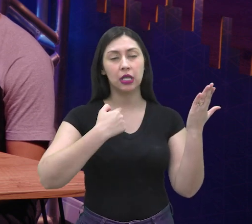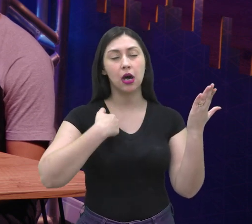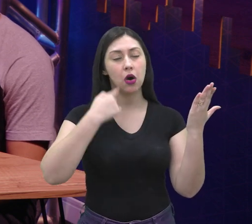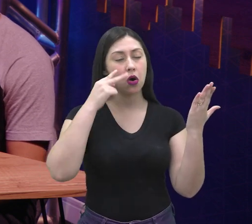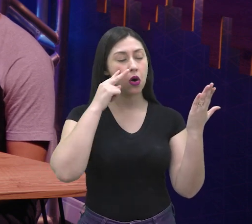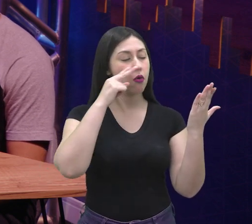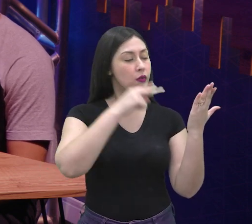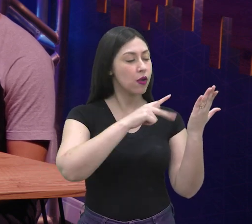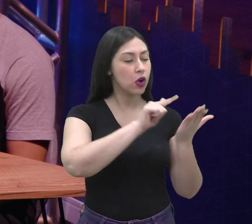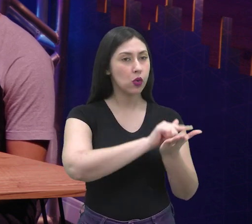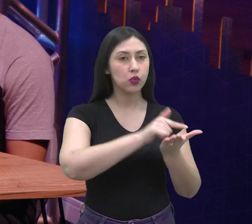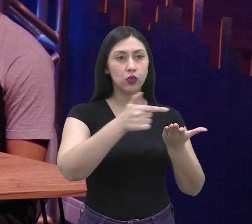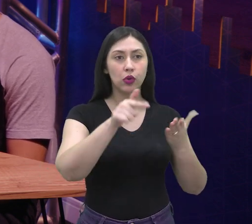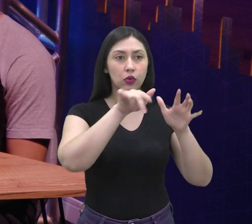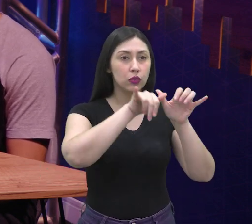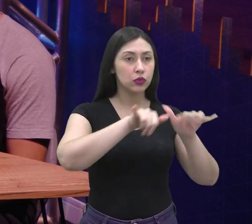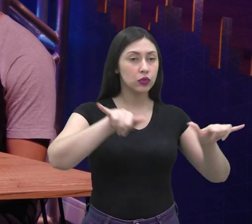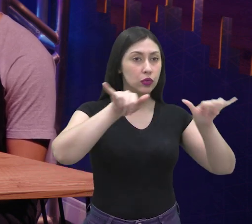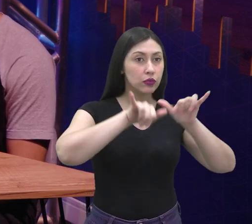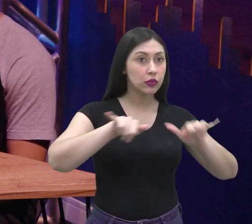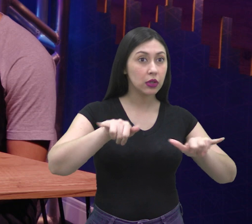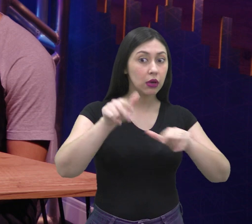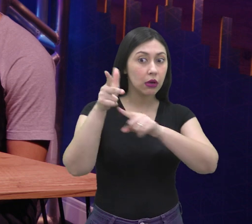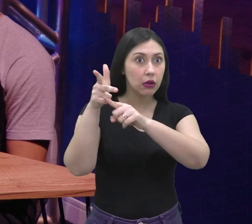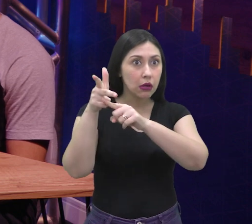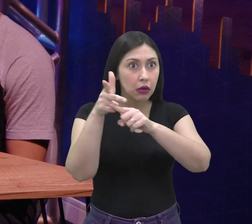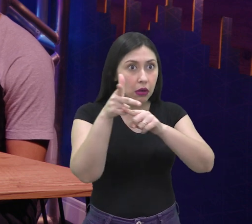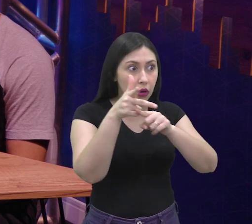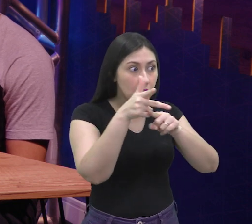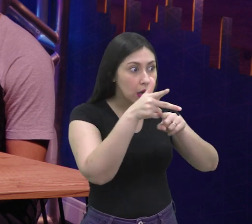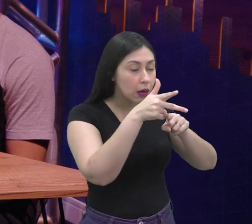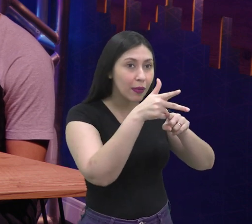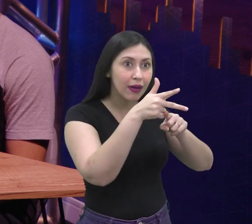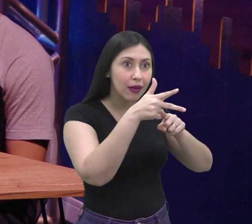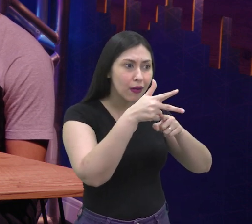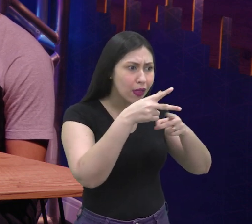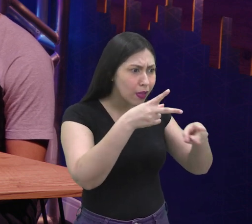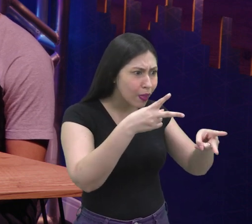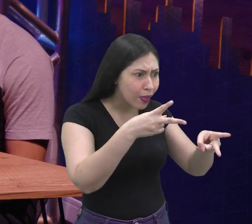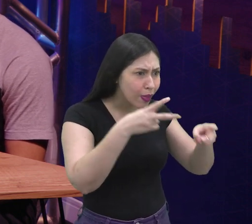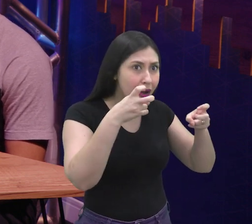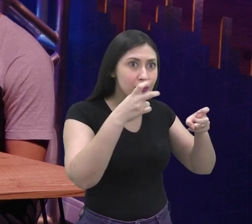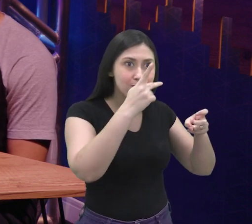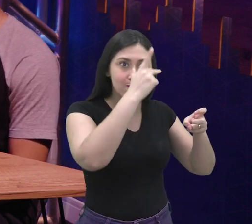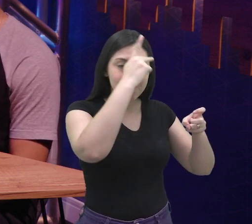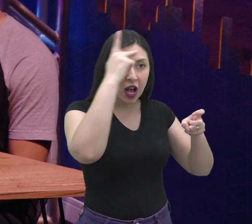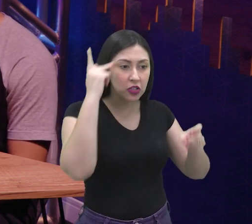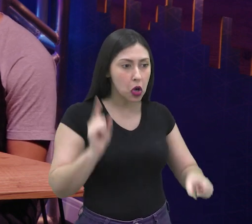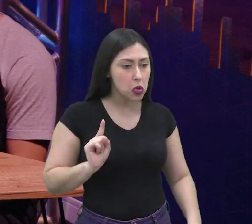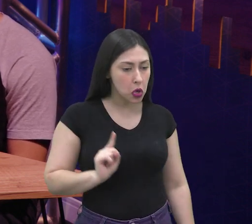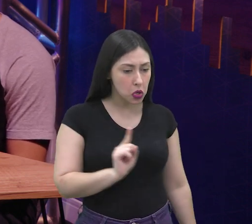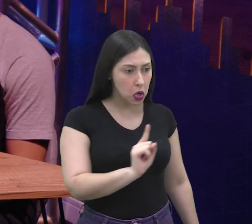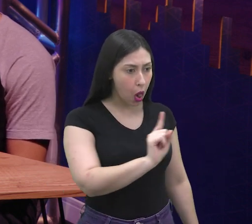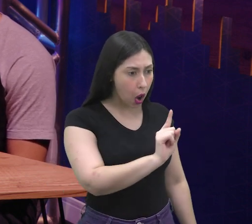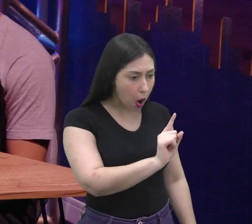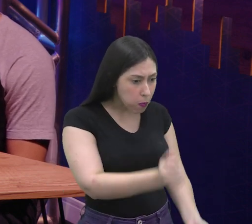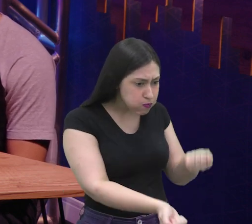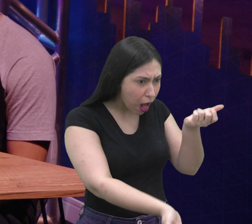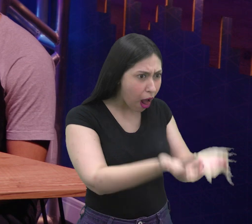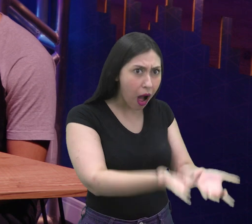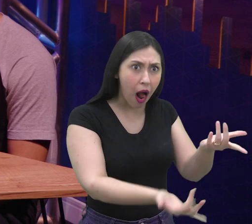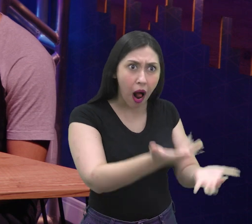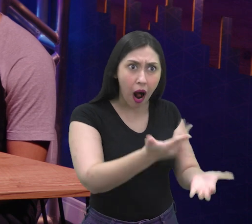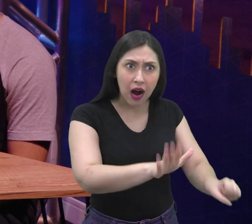diversos jornais divulgando câmeras de segurança que pegaram pessoas, tipo, que iam lá e